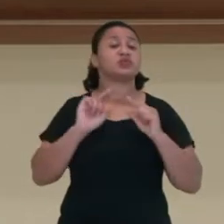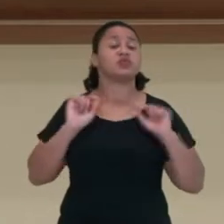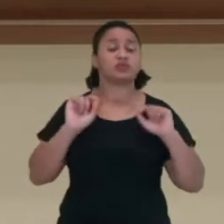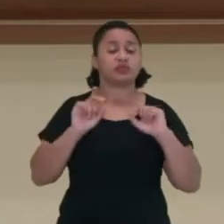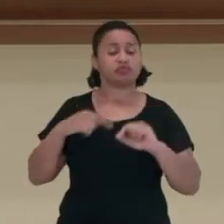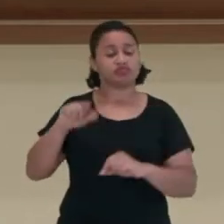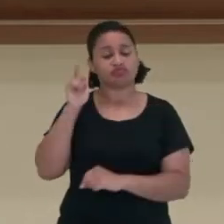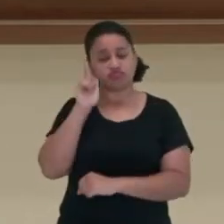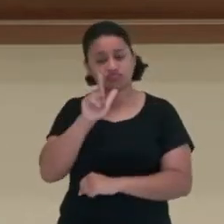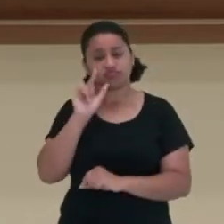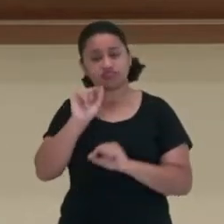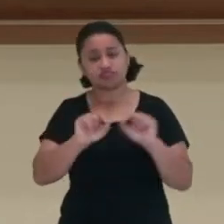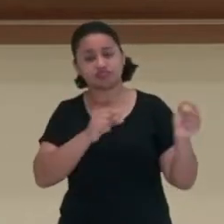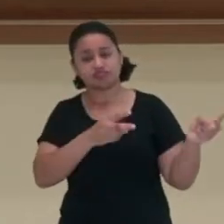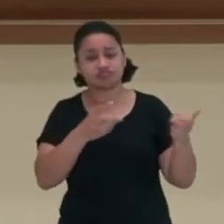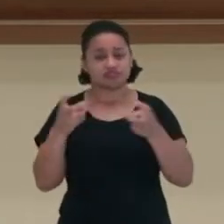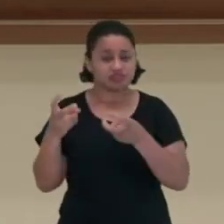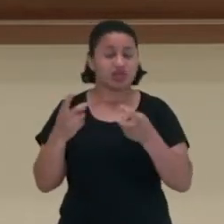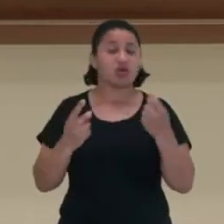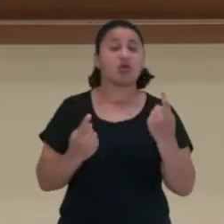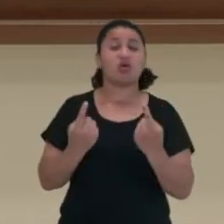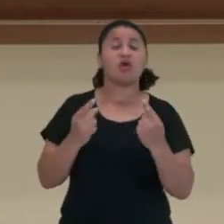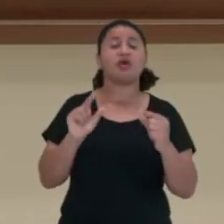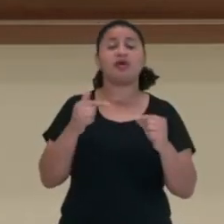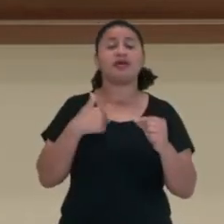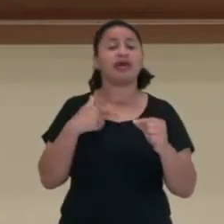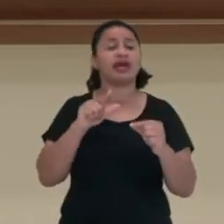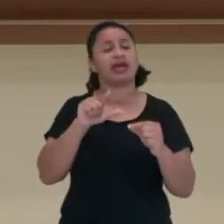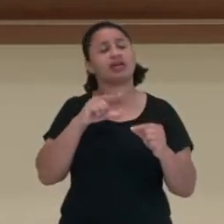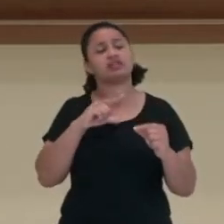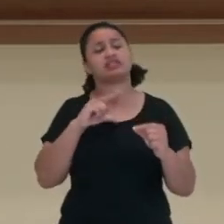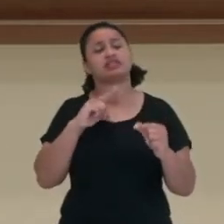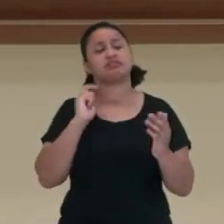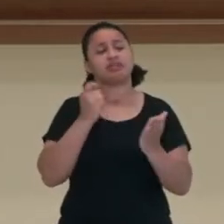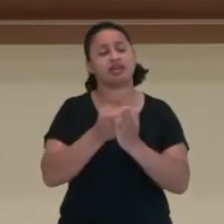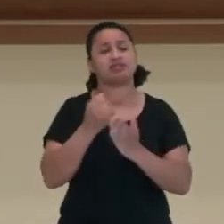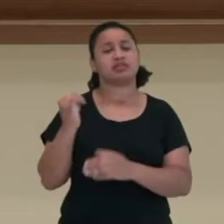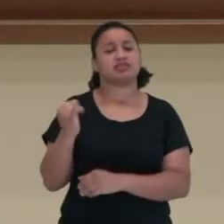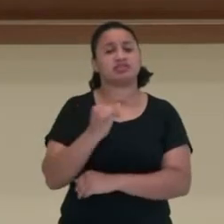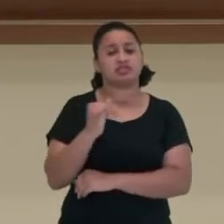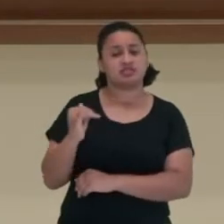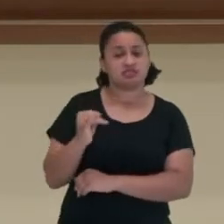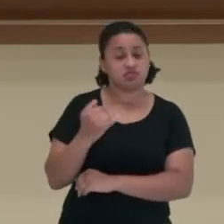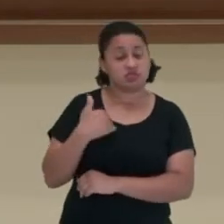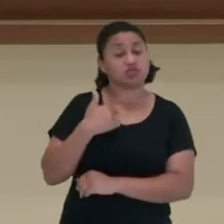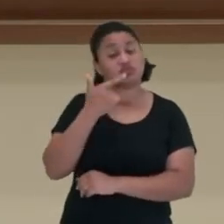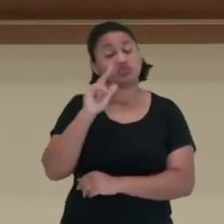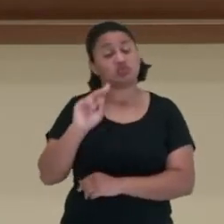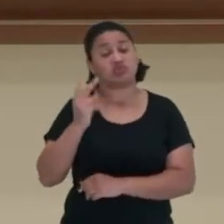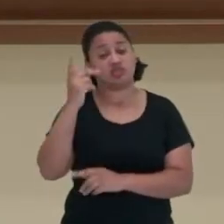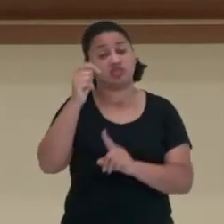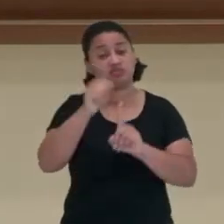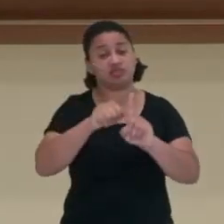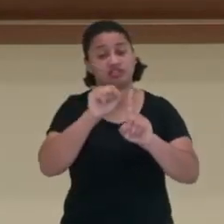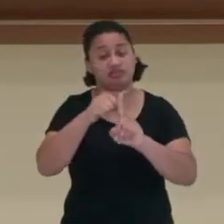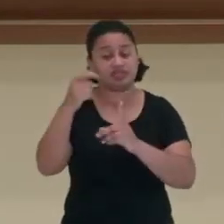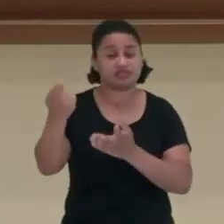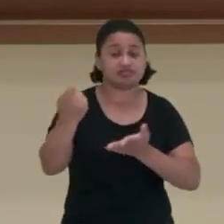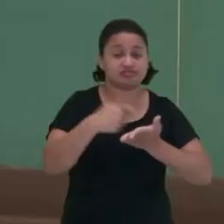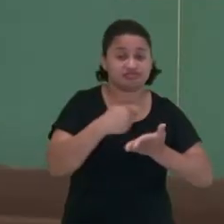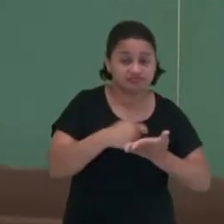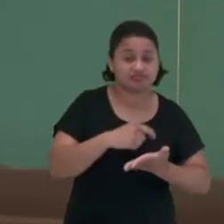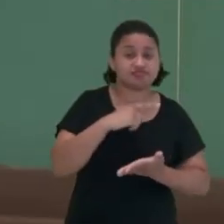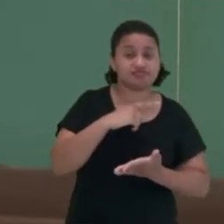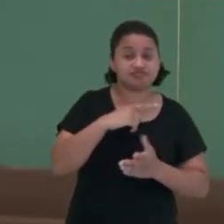conseguir exatamente ver qual é o peso dessa formalização dentro de um faturamento pequeno. Então vamos